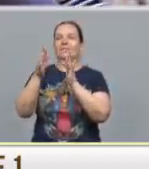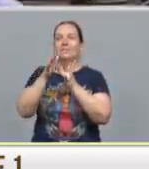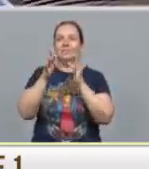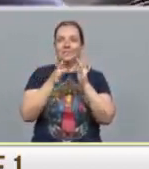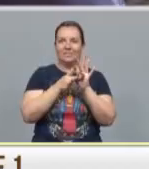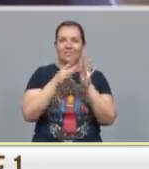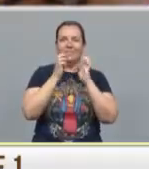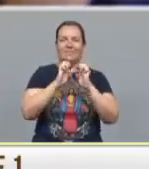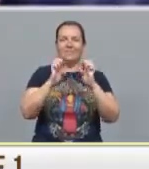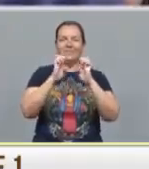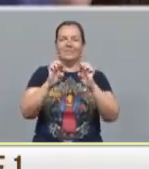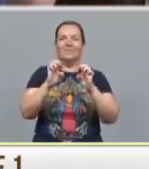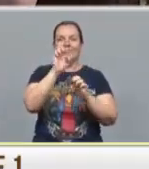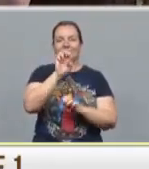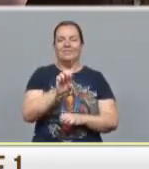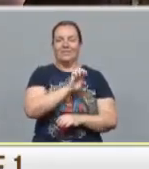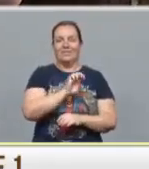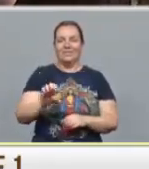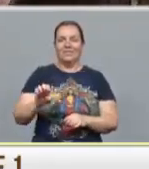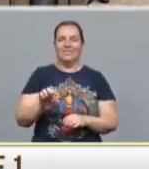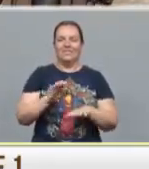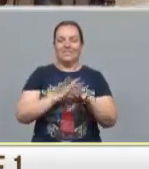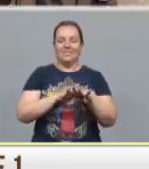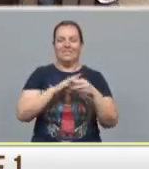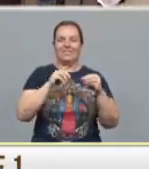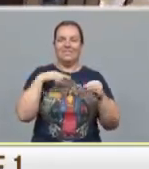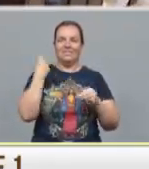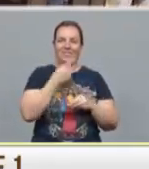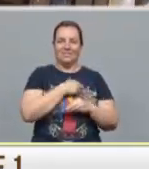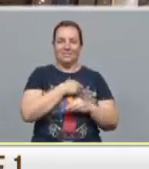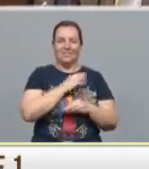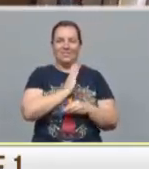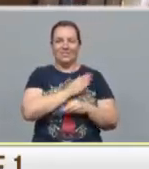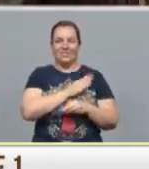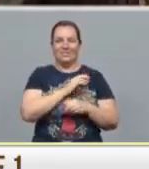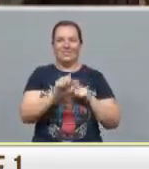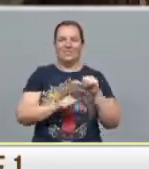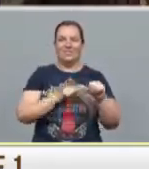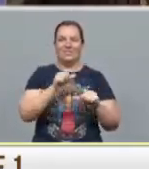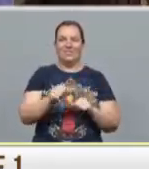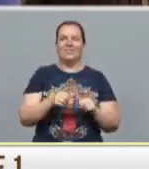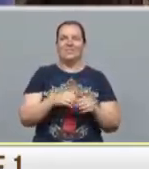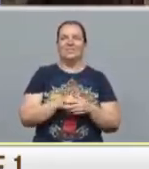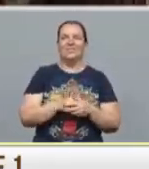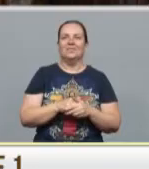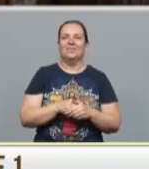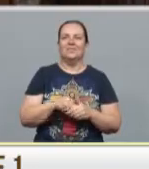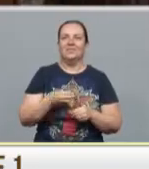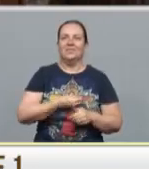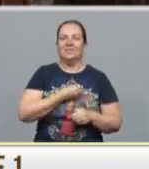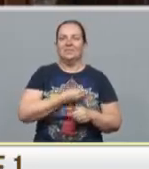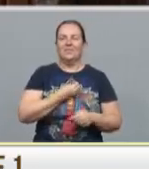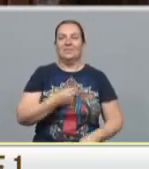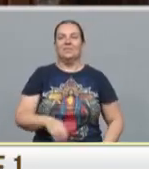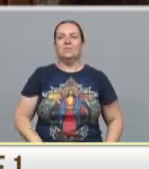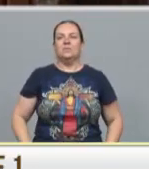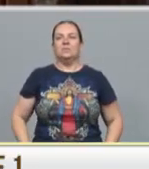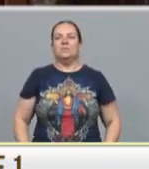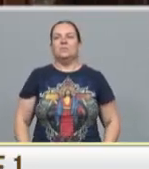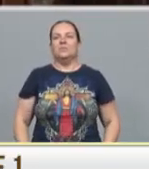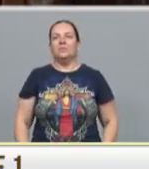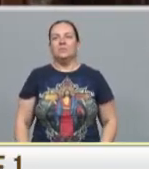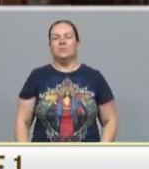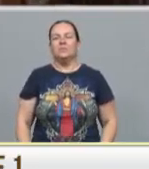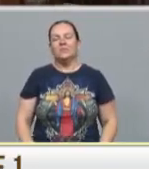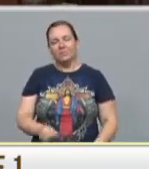Evangelhos, ajudam a curar nossas feridas e transformar vidas. Bem-vindo. Os livros,